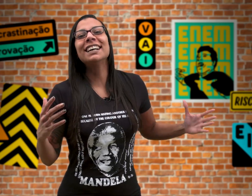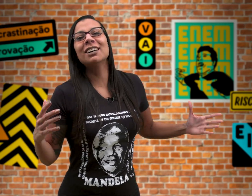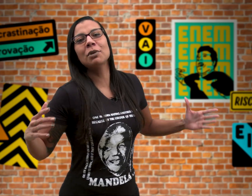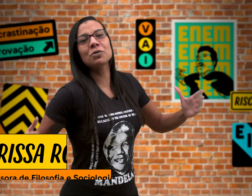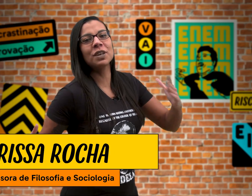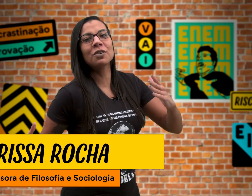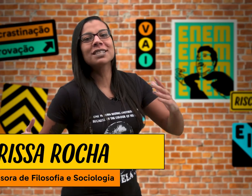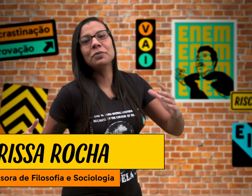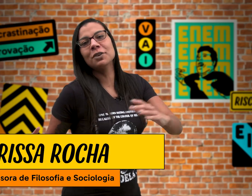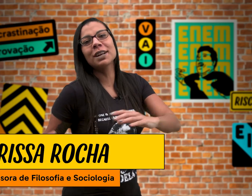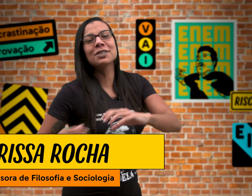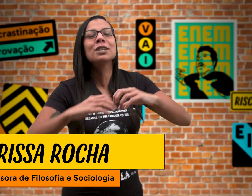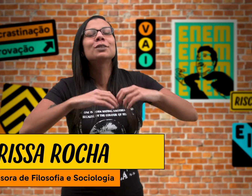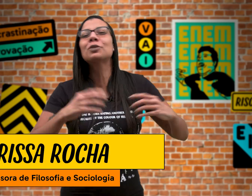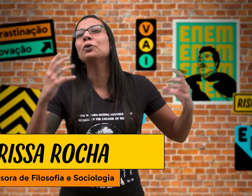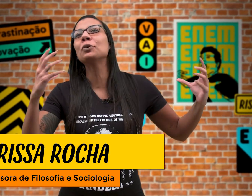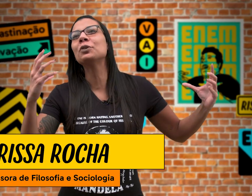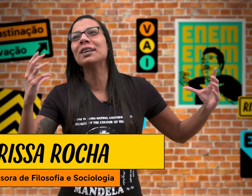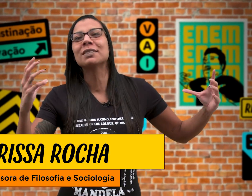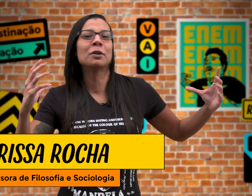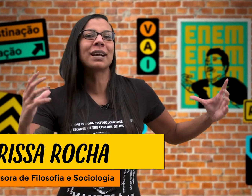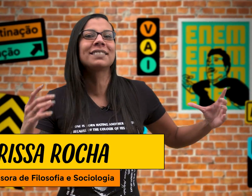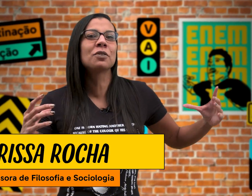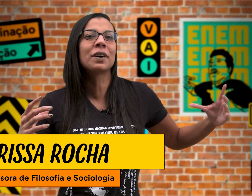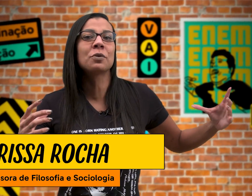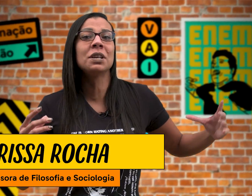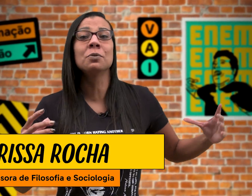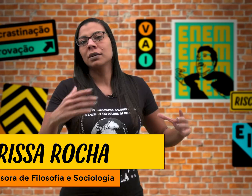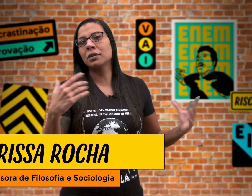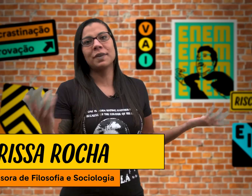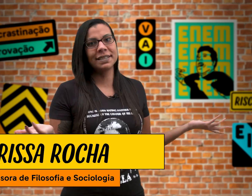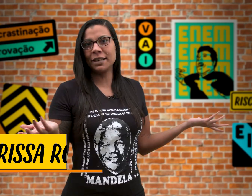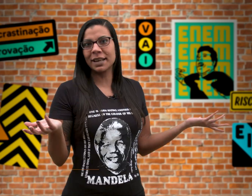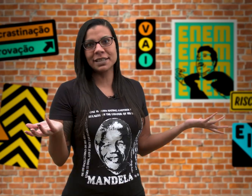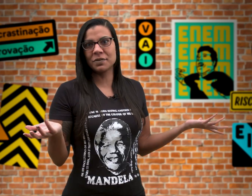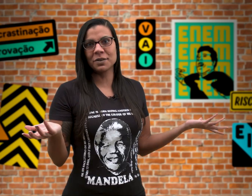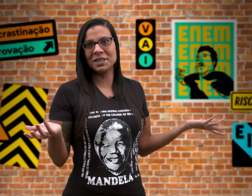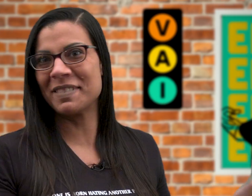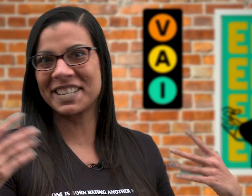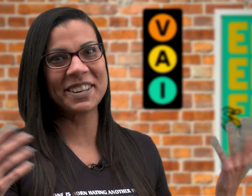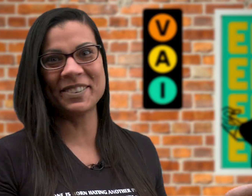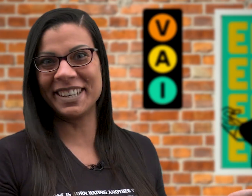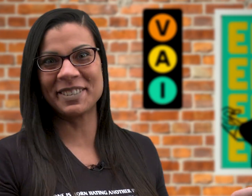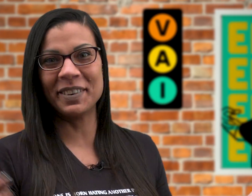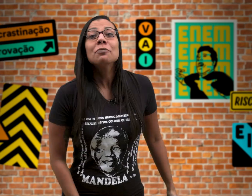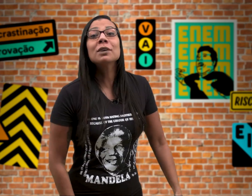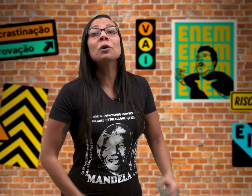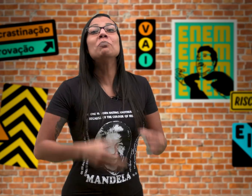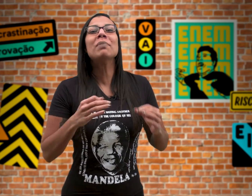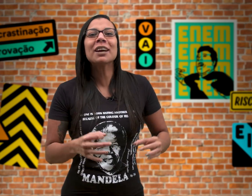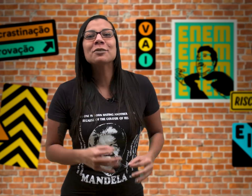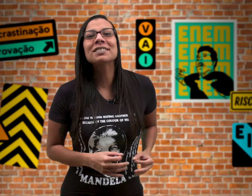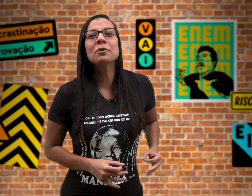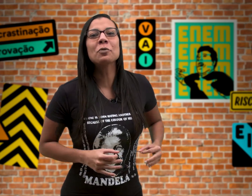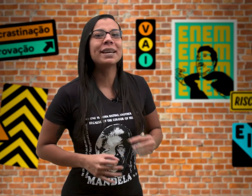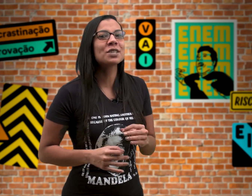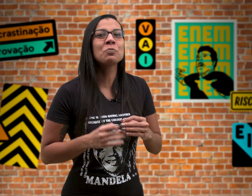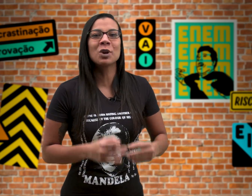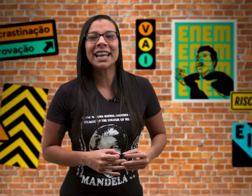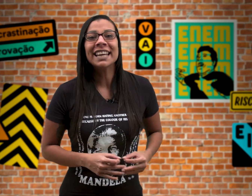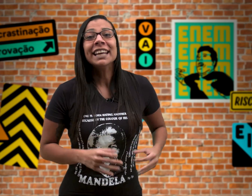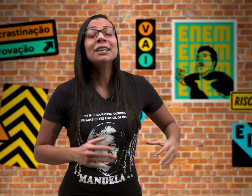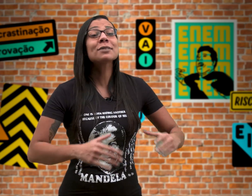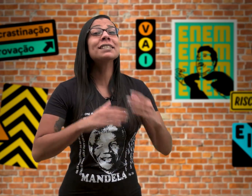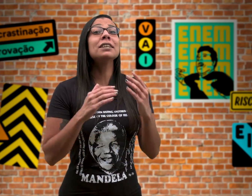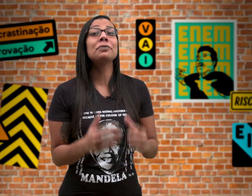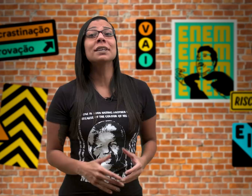Olá, meus filhões e filhonas de todo esse meu Brasil varonil. Eu não faço ideia do que seja varonil, mas tá ótimo. Faltam menos de 5 meses pro